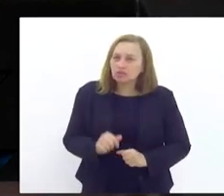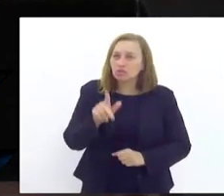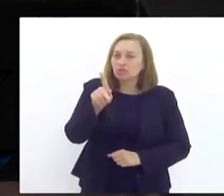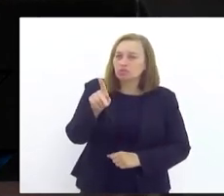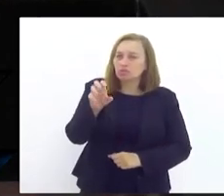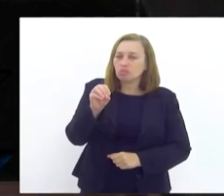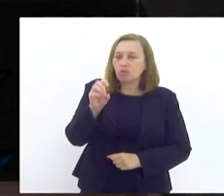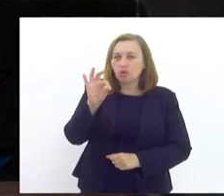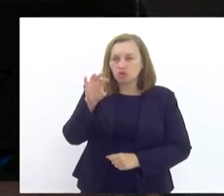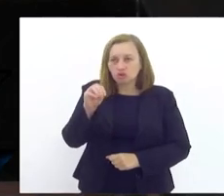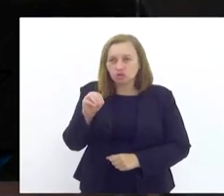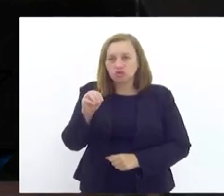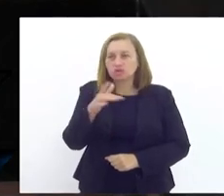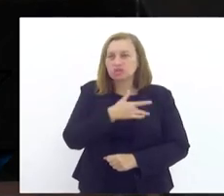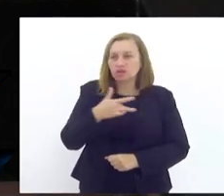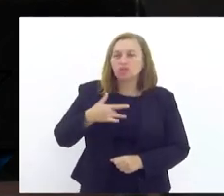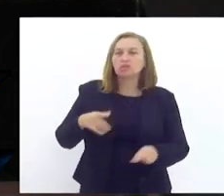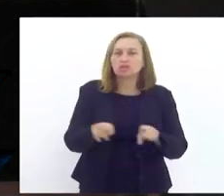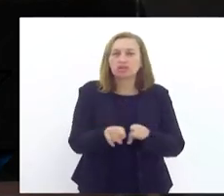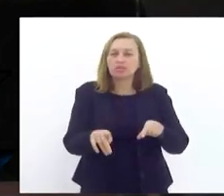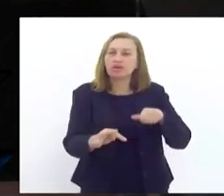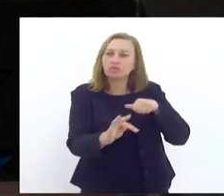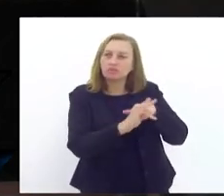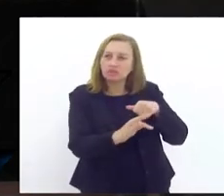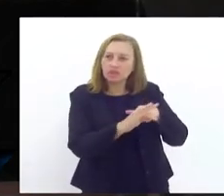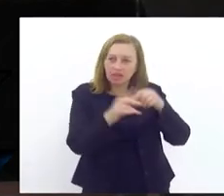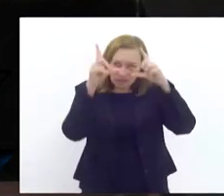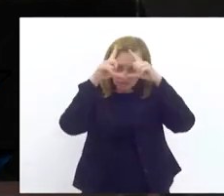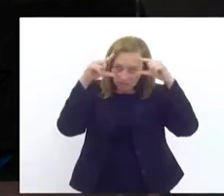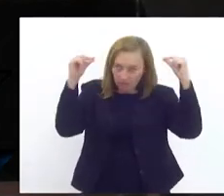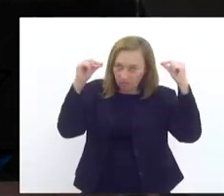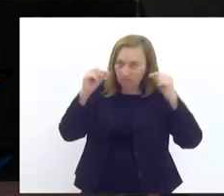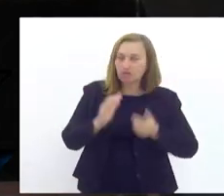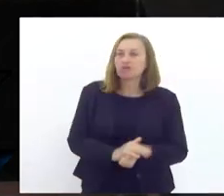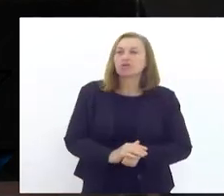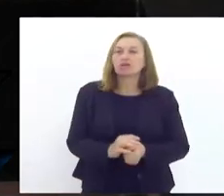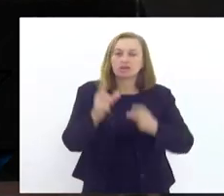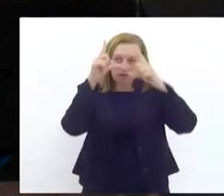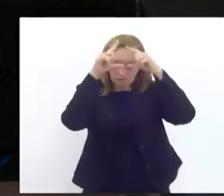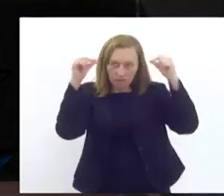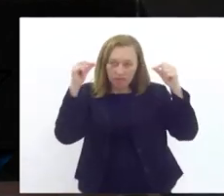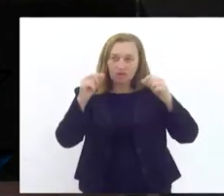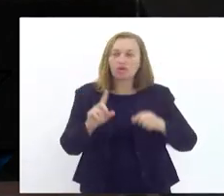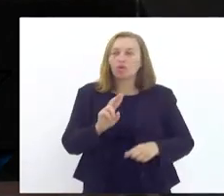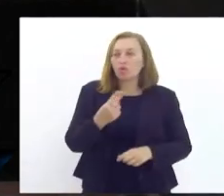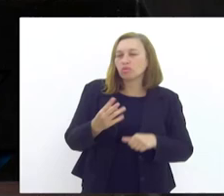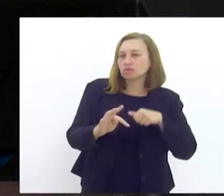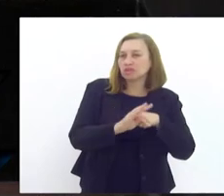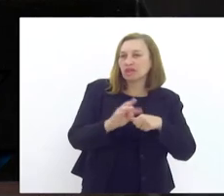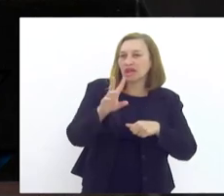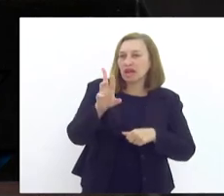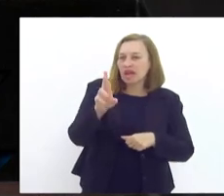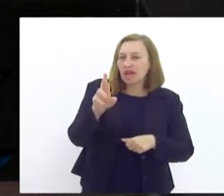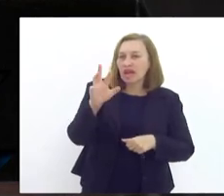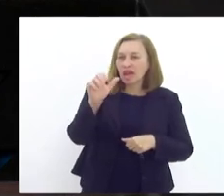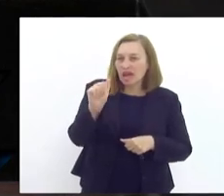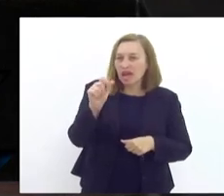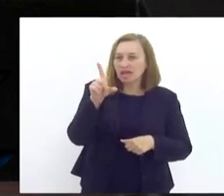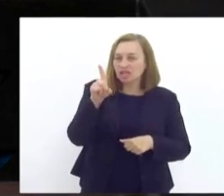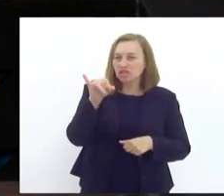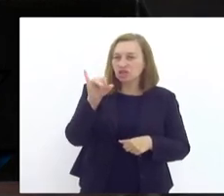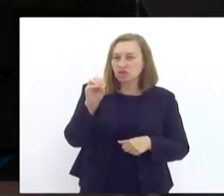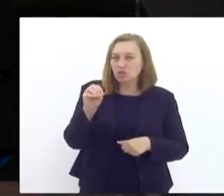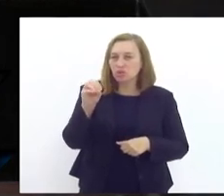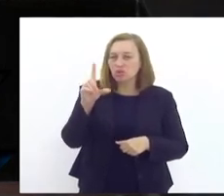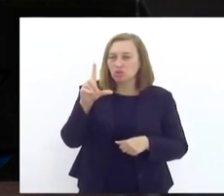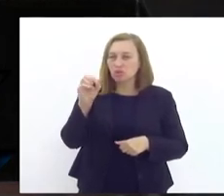seja o técnico de enfermagem o enfermeiro o técnico de radiologia aquele médico que tá ali na